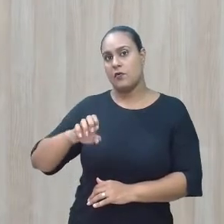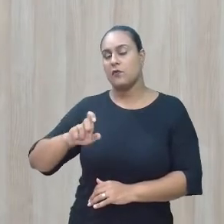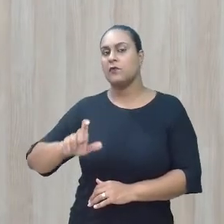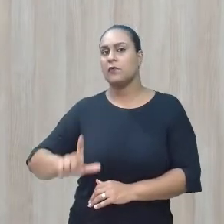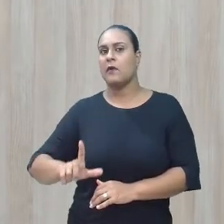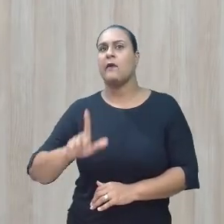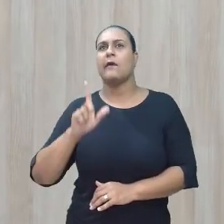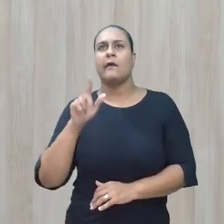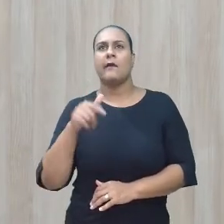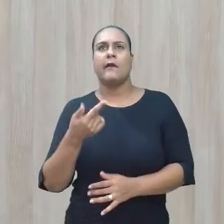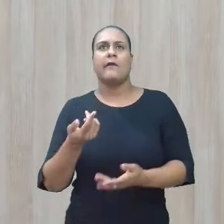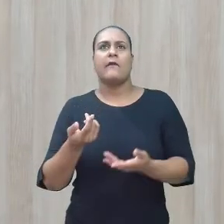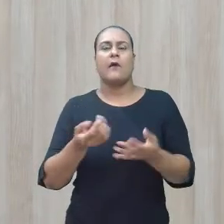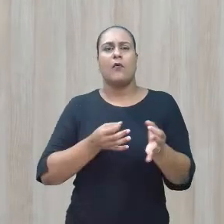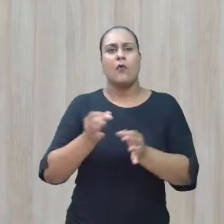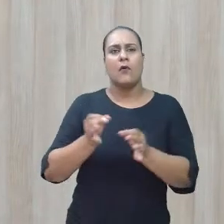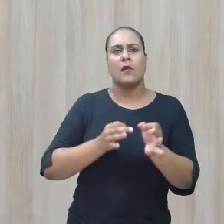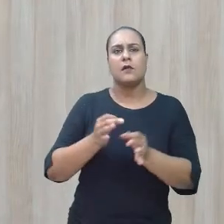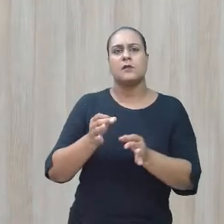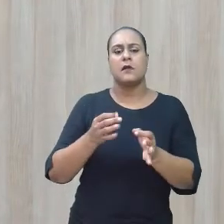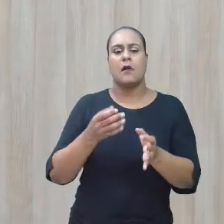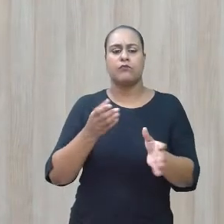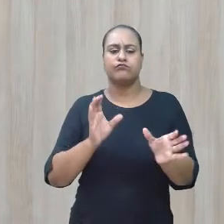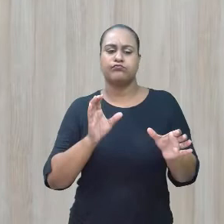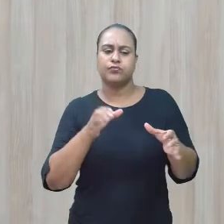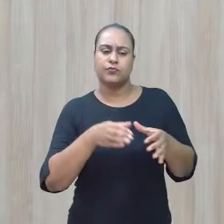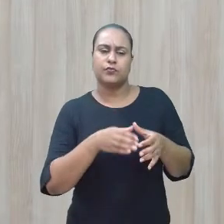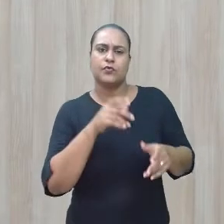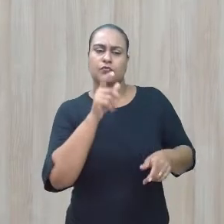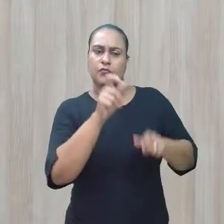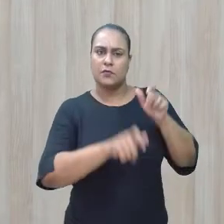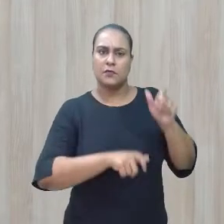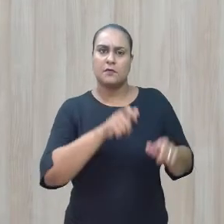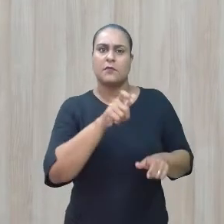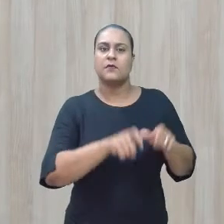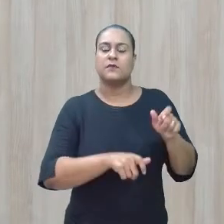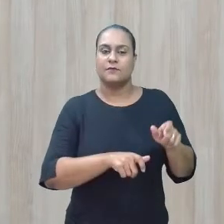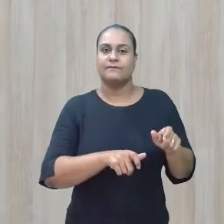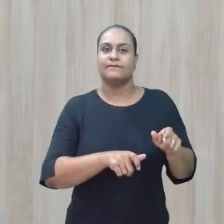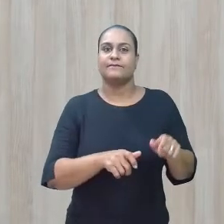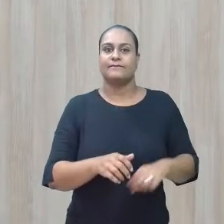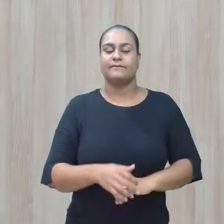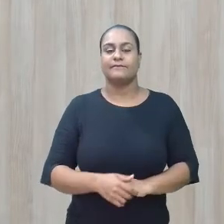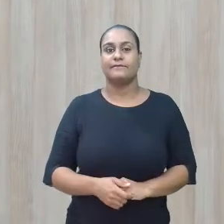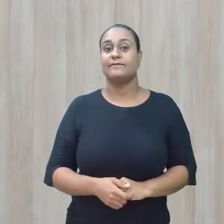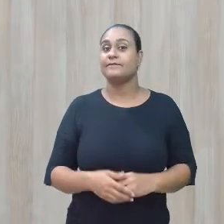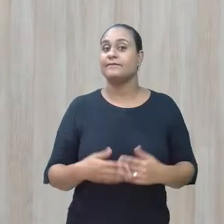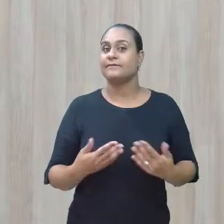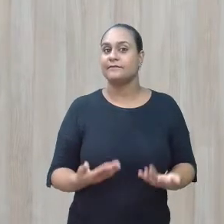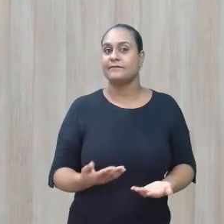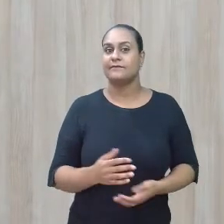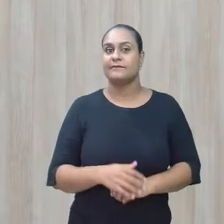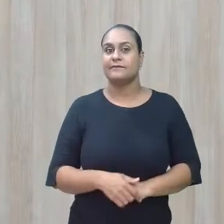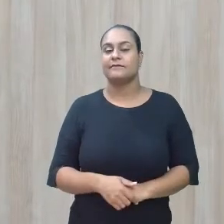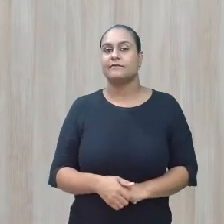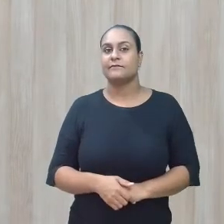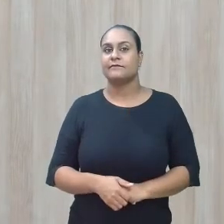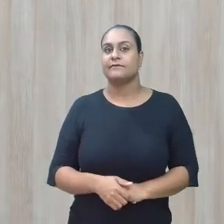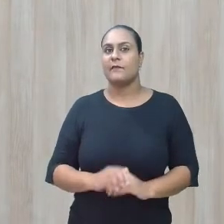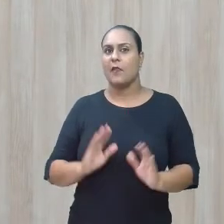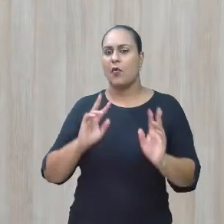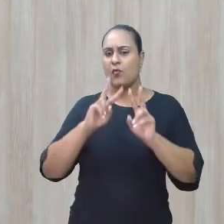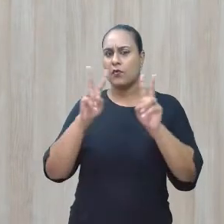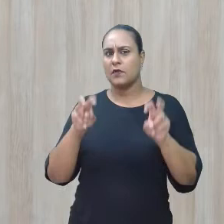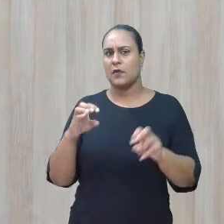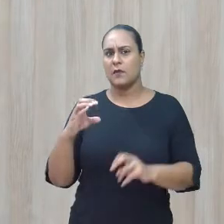não é, um conjunto de pessoas para realizar isso que eu falei para vocês há pouco. Então, bom, falou sobre o coronel, a gente